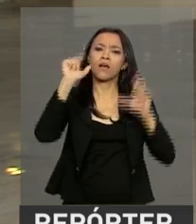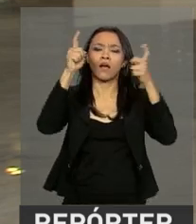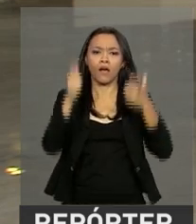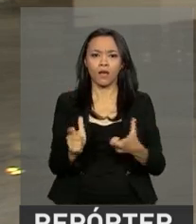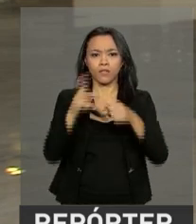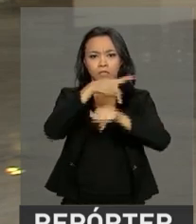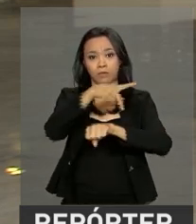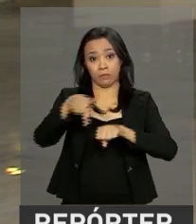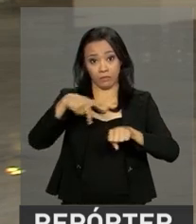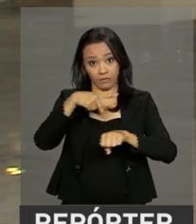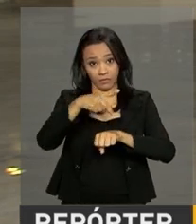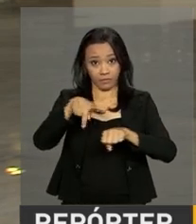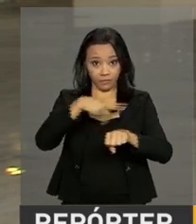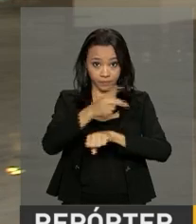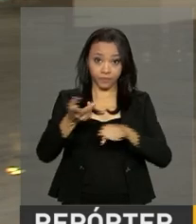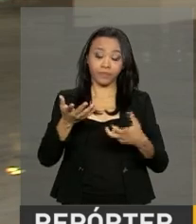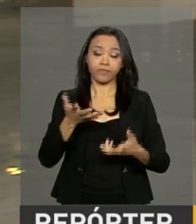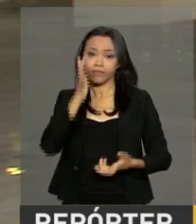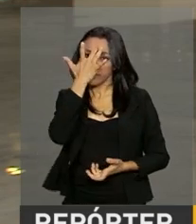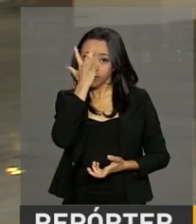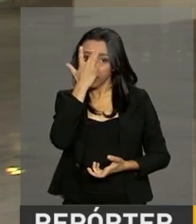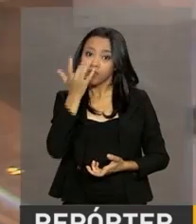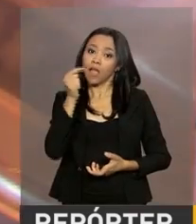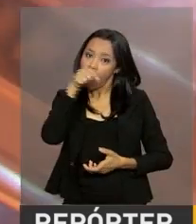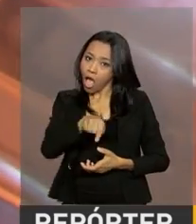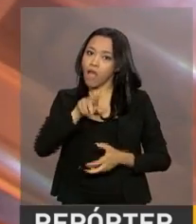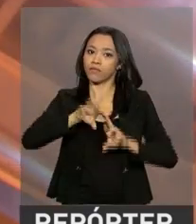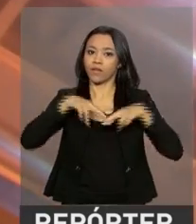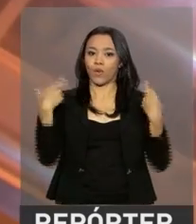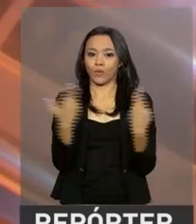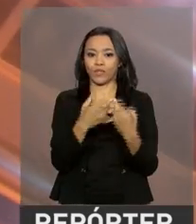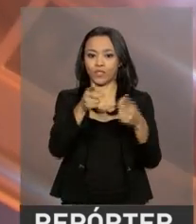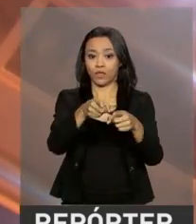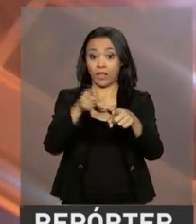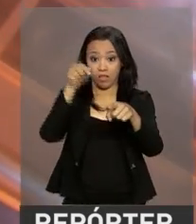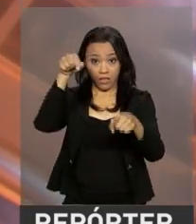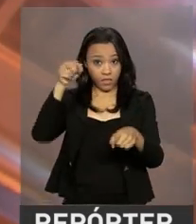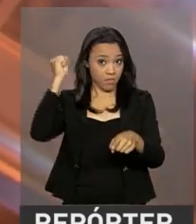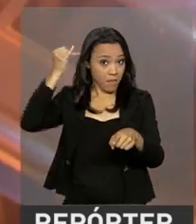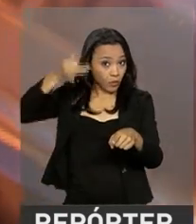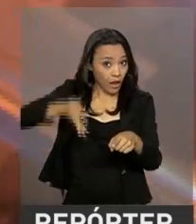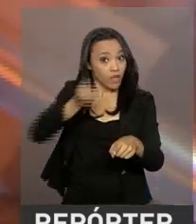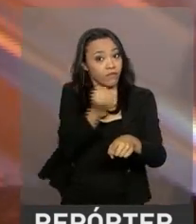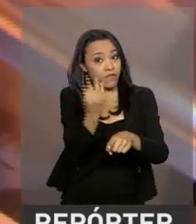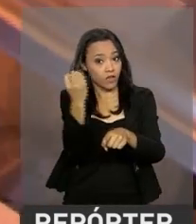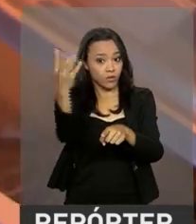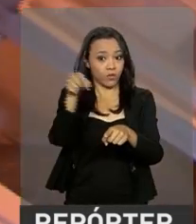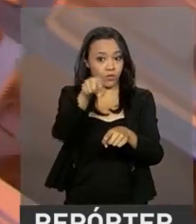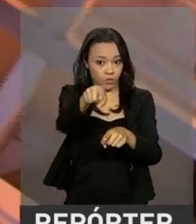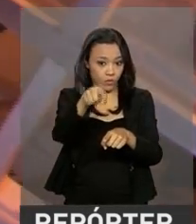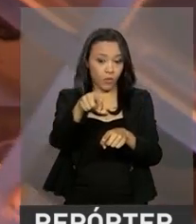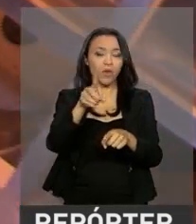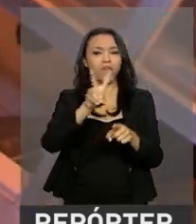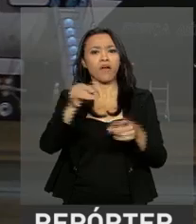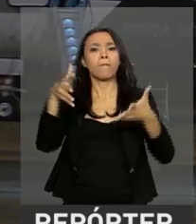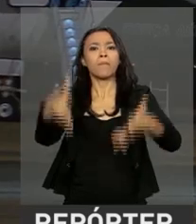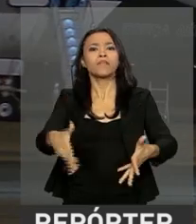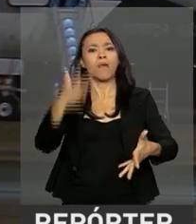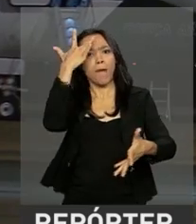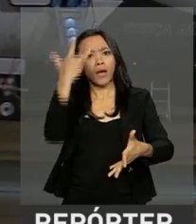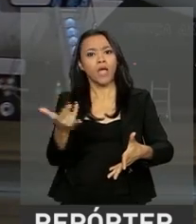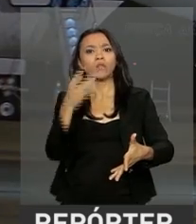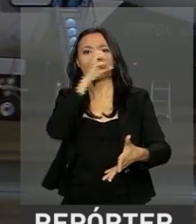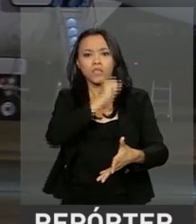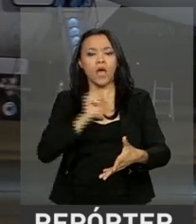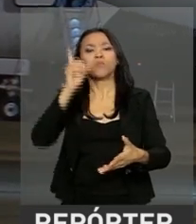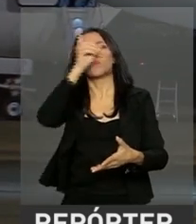indiana de Goa Onde será a reunião do Bricks ele embarcou nesta madrugada e vai participar do encontro no sábado am manhã